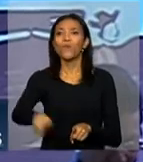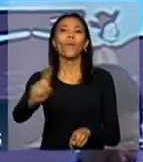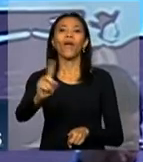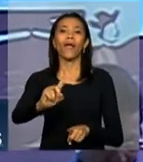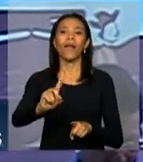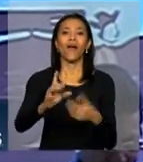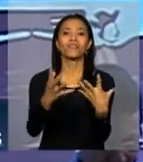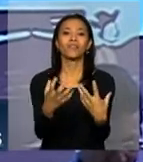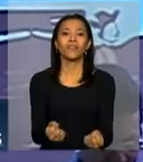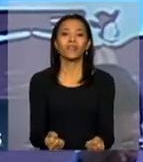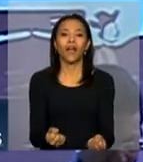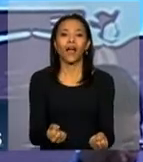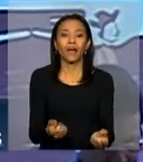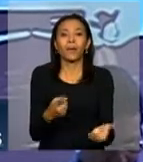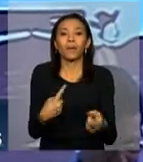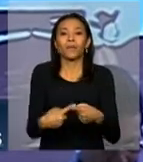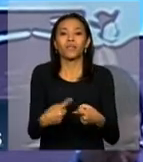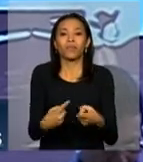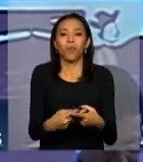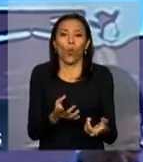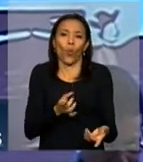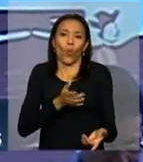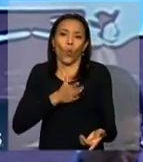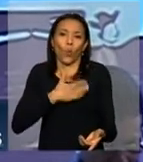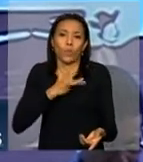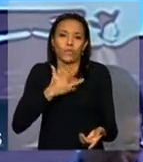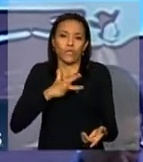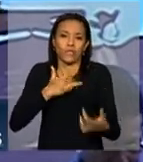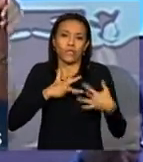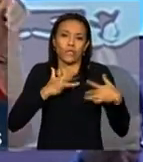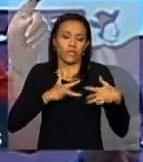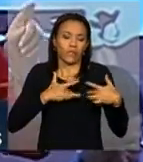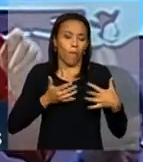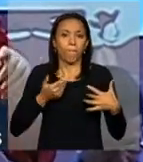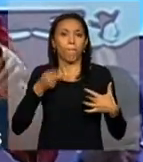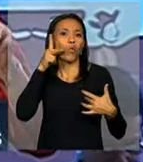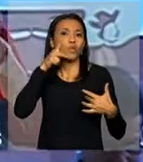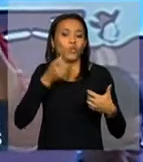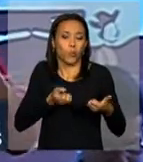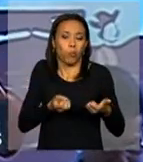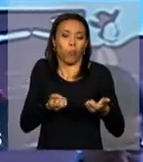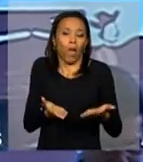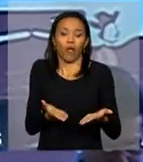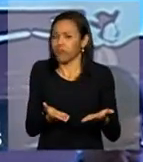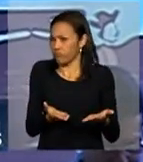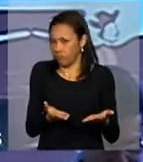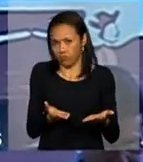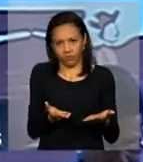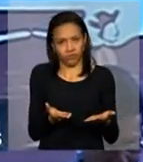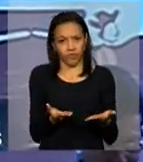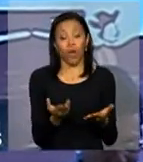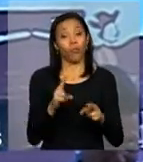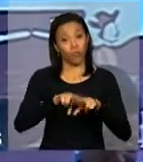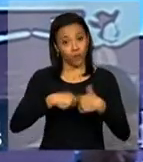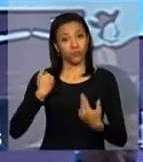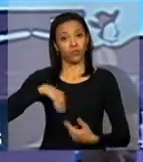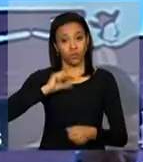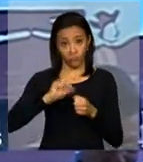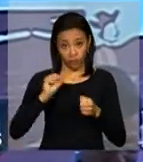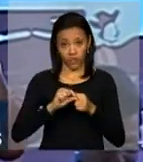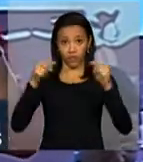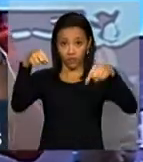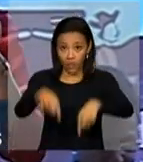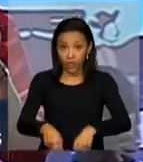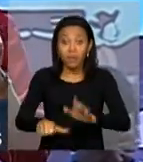aceitáveis migalhas de política. Por isso que nós estamos aqui fazendo algo